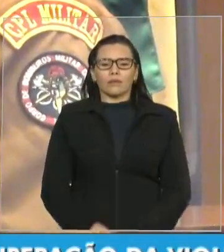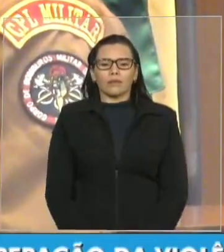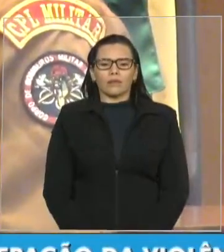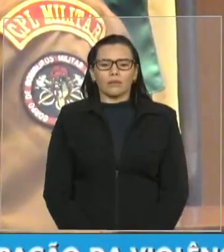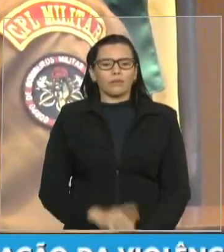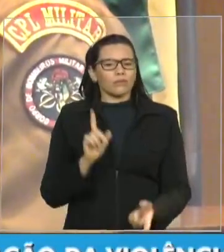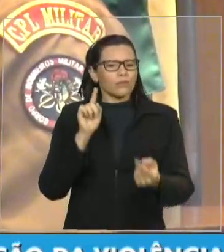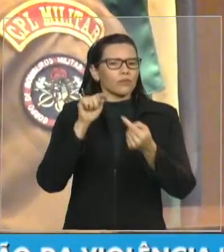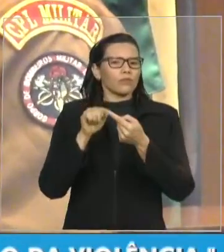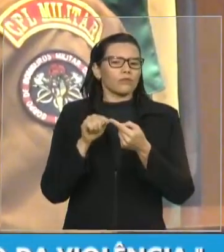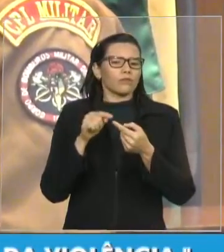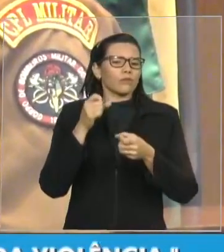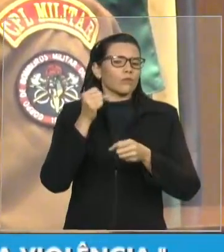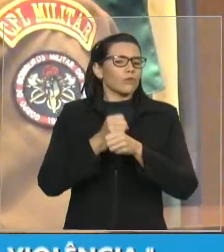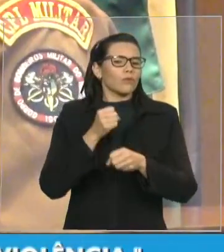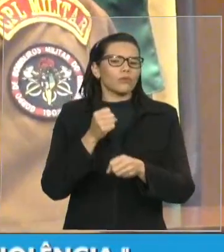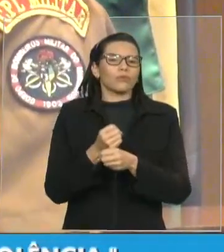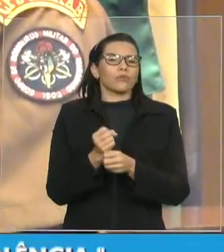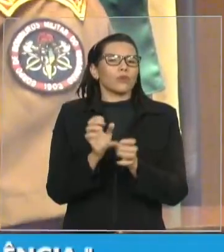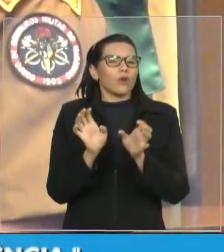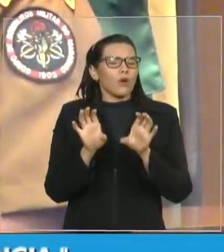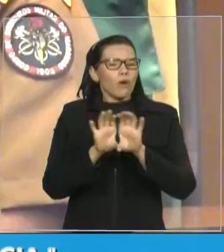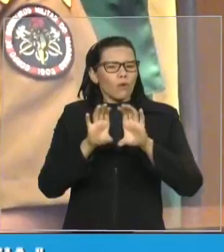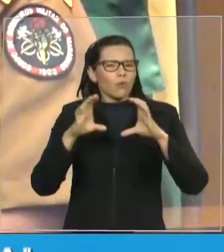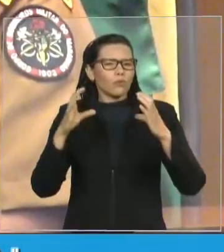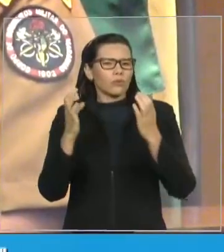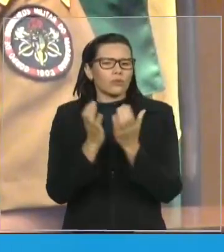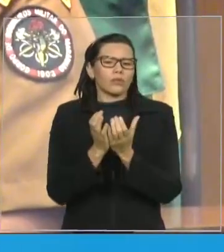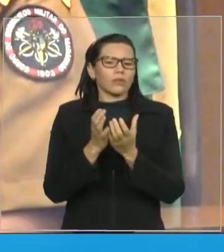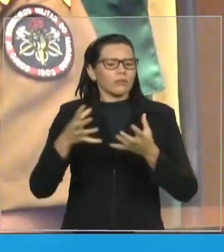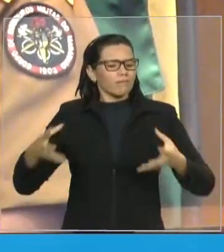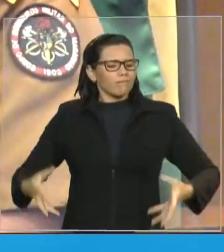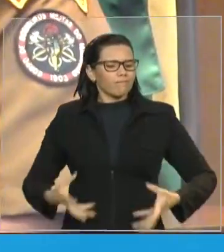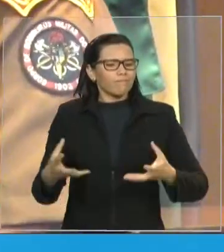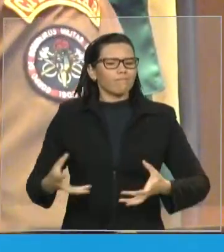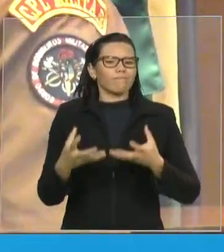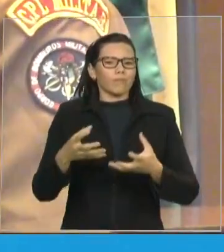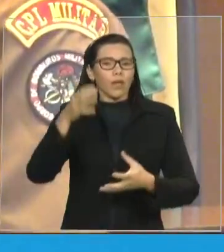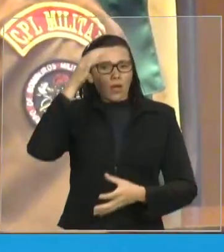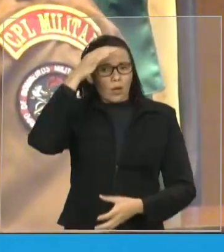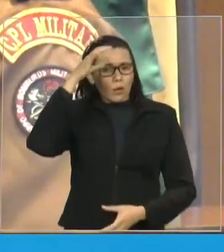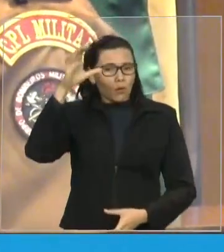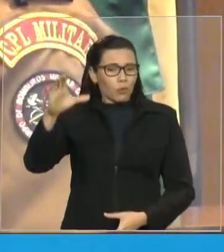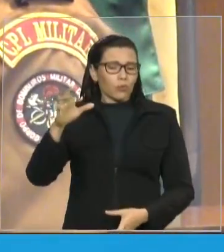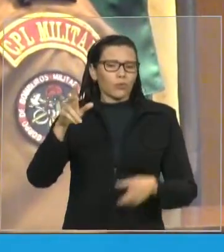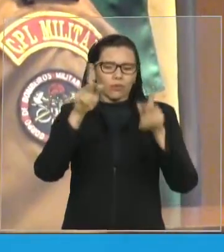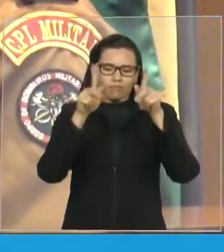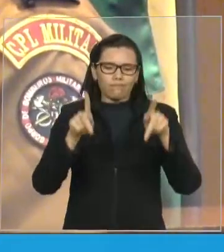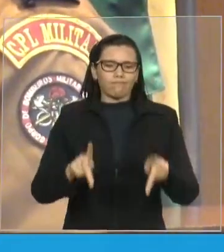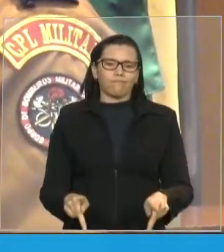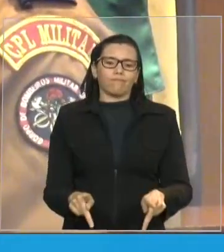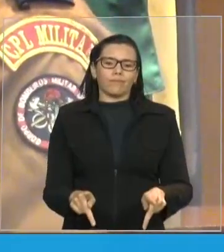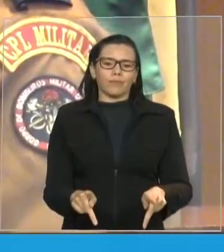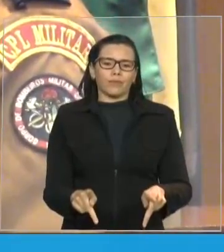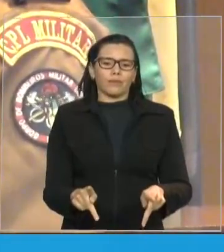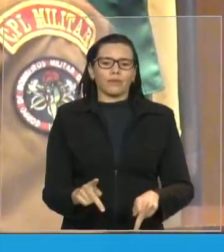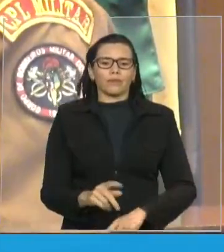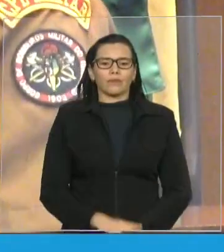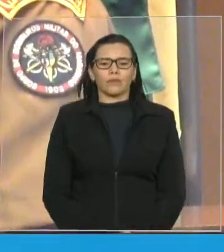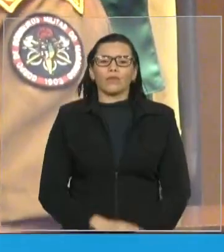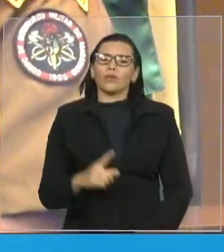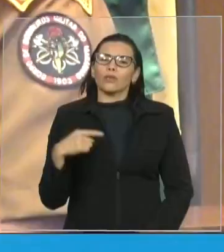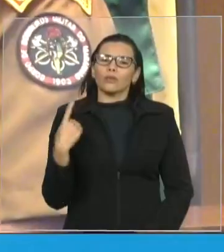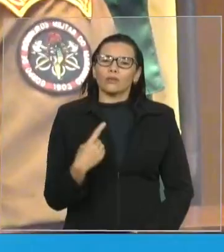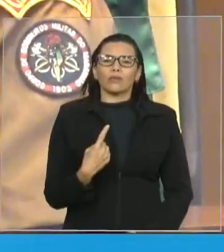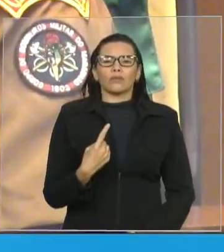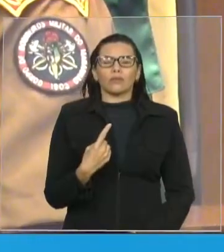construir a fraternidade, promovendo a cultura da paz. Daqui a pouquinho nós vamos ver que estamos mergulhados em uma